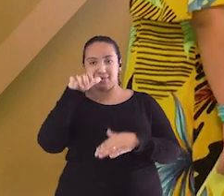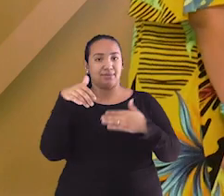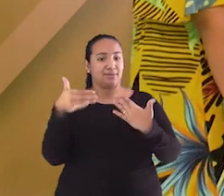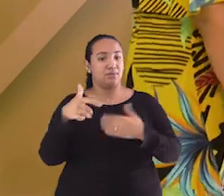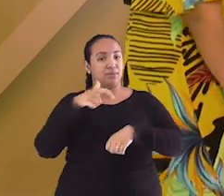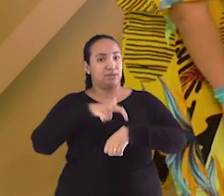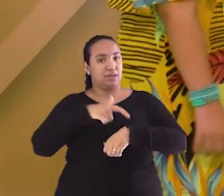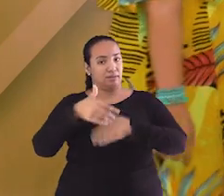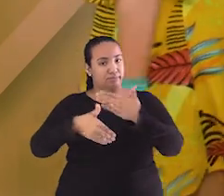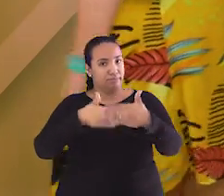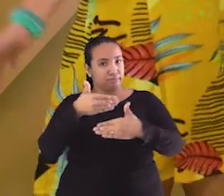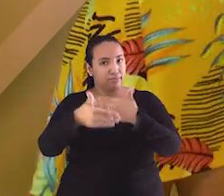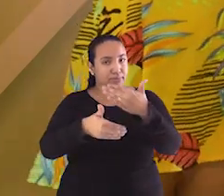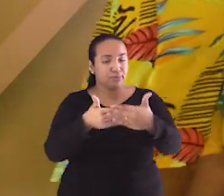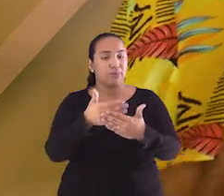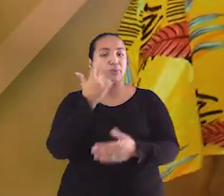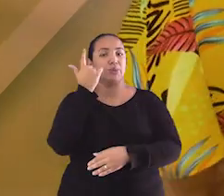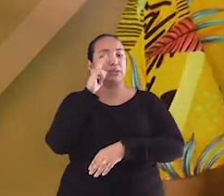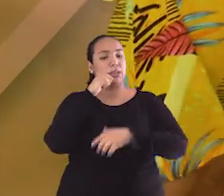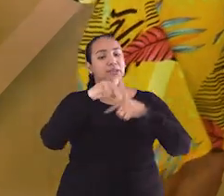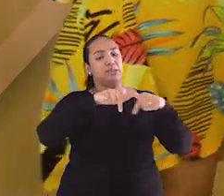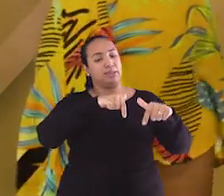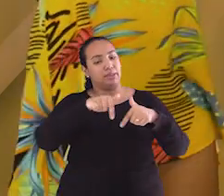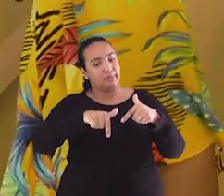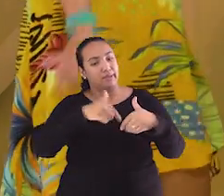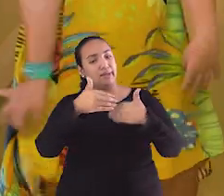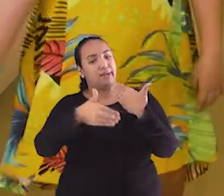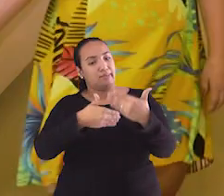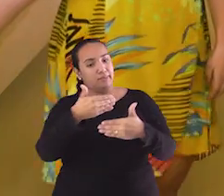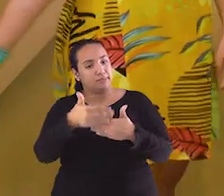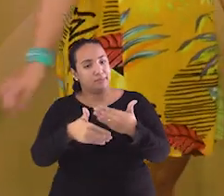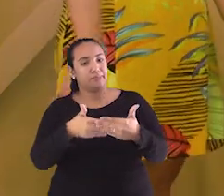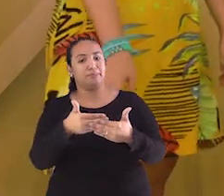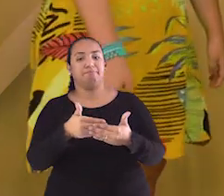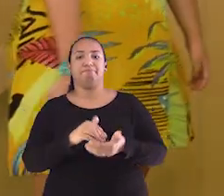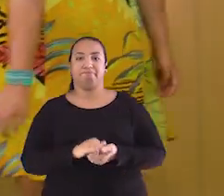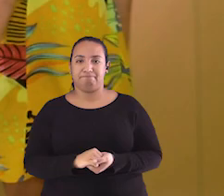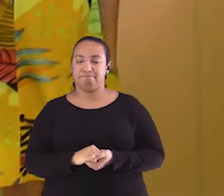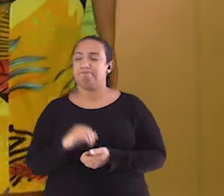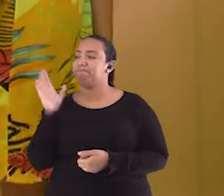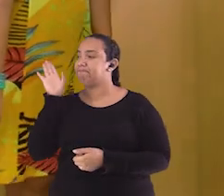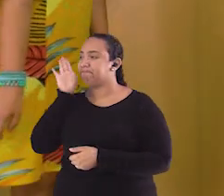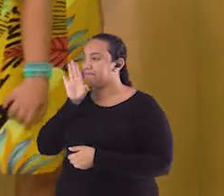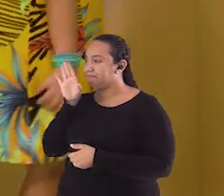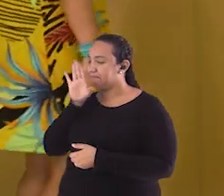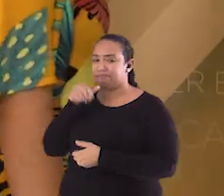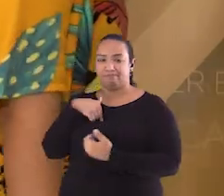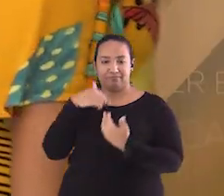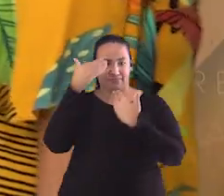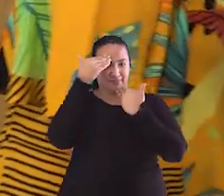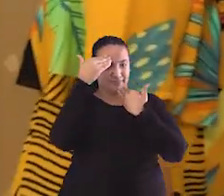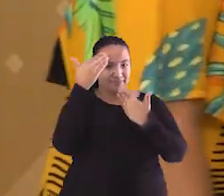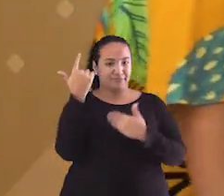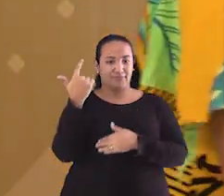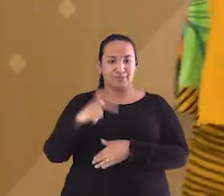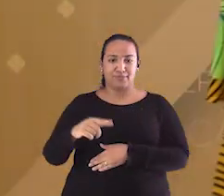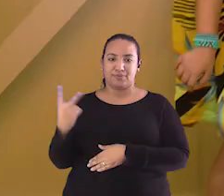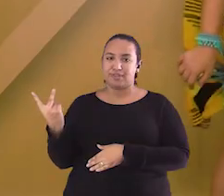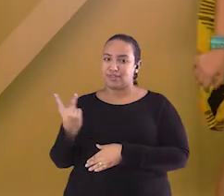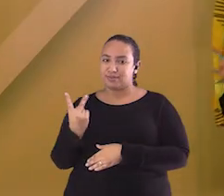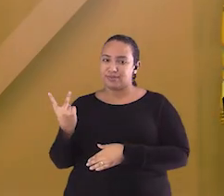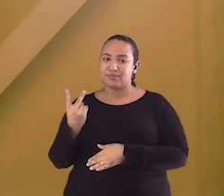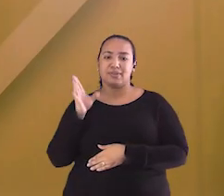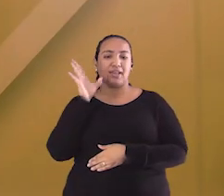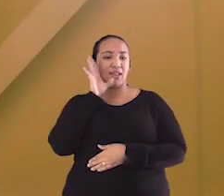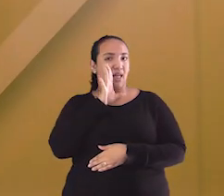com o tempo você consegue trabalhar de forma que ele consiga desenvolver. Muito bacana. Eu vou agradecer de novo a presença de vocês aqui, foi